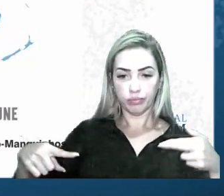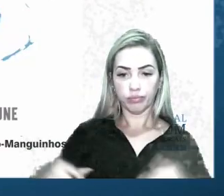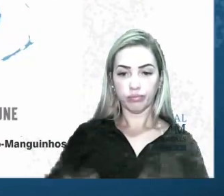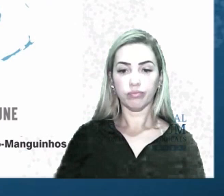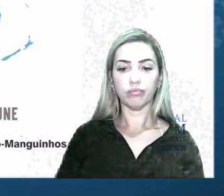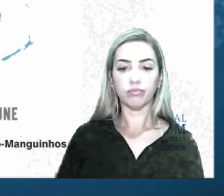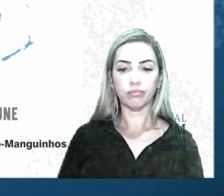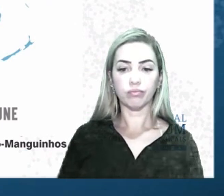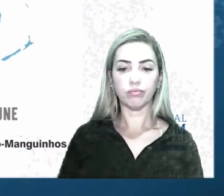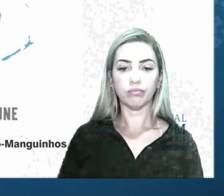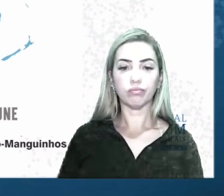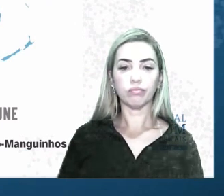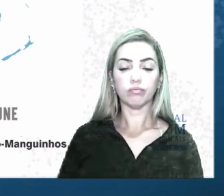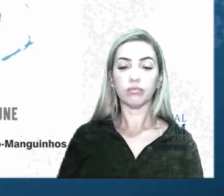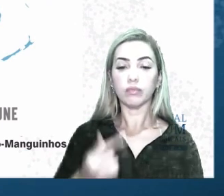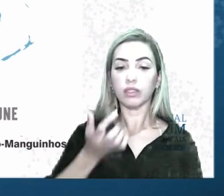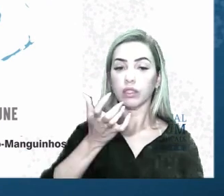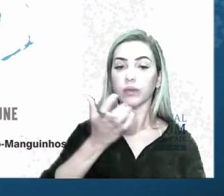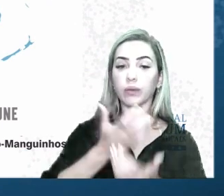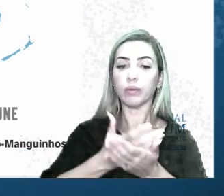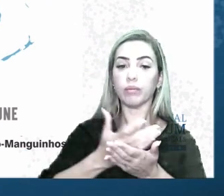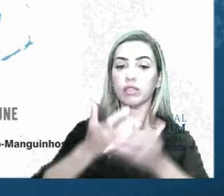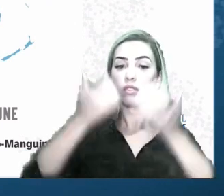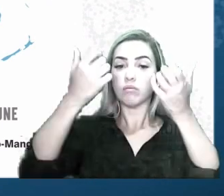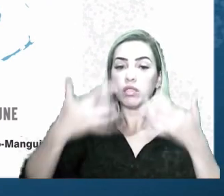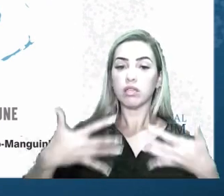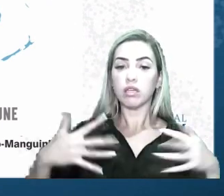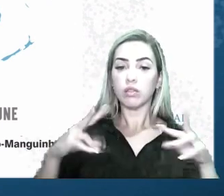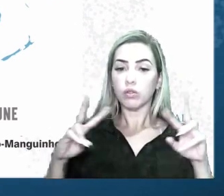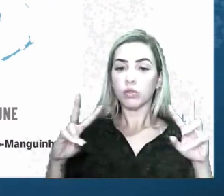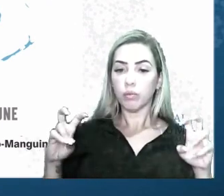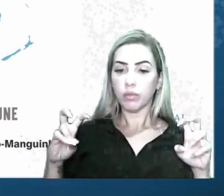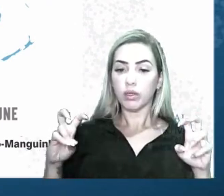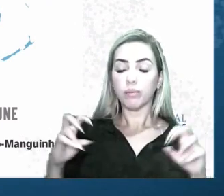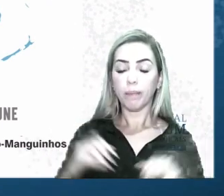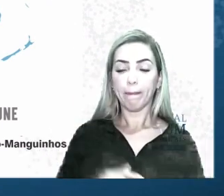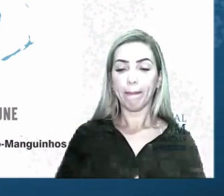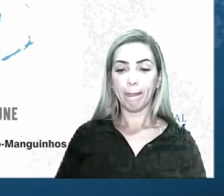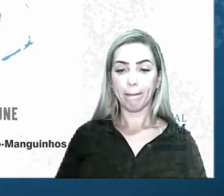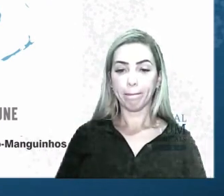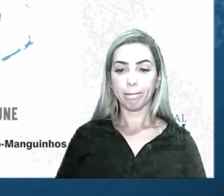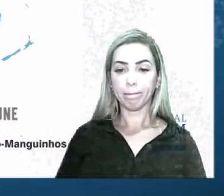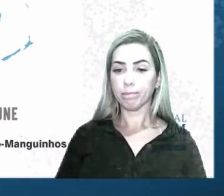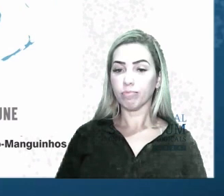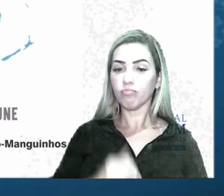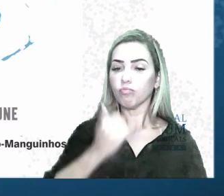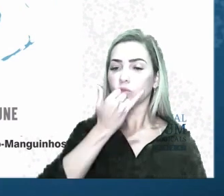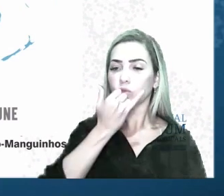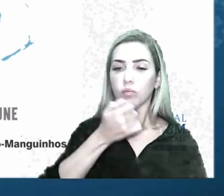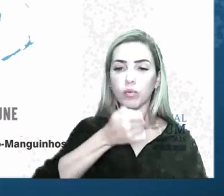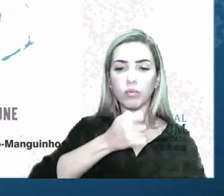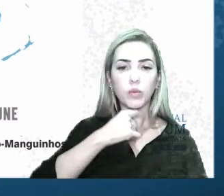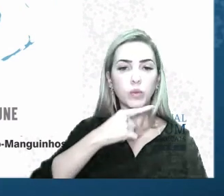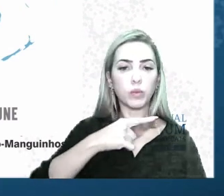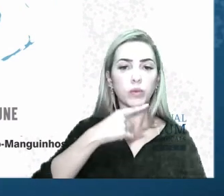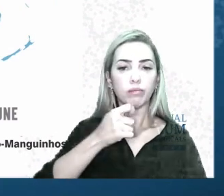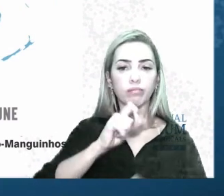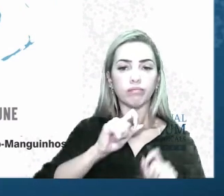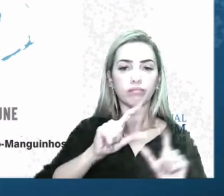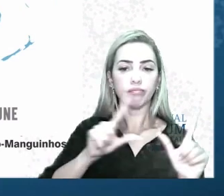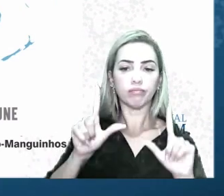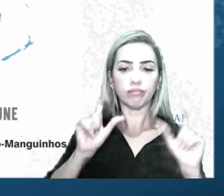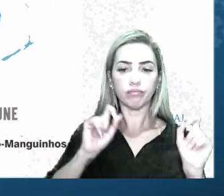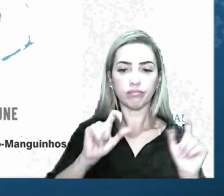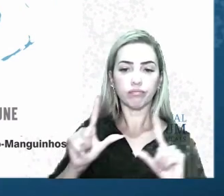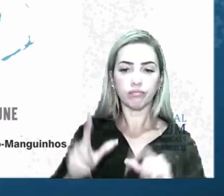Então, queria começar falando um pouquinho sobre o... desculpa, não está funcionando aqui o pointer, tá?